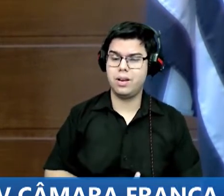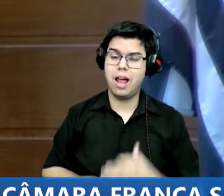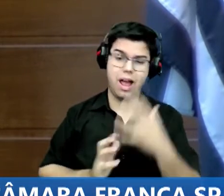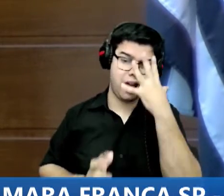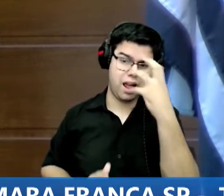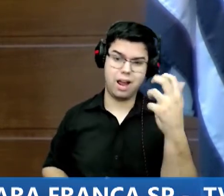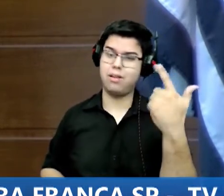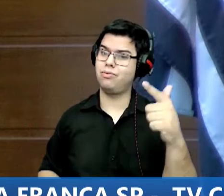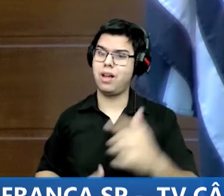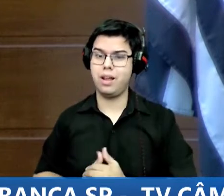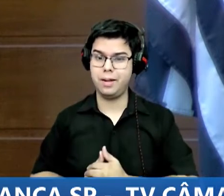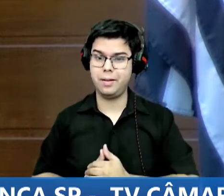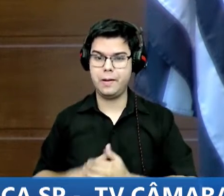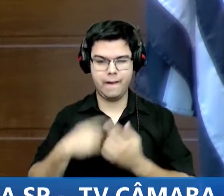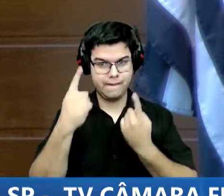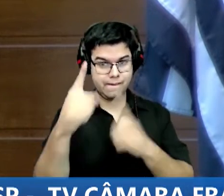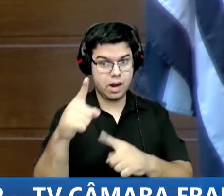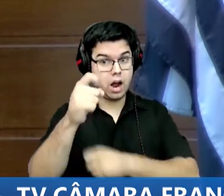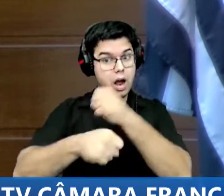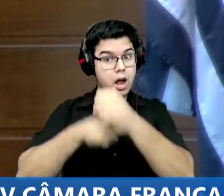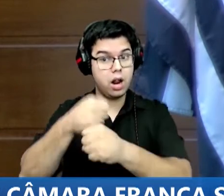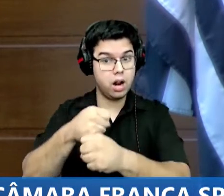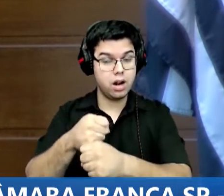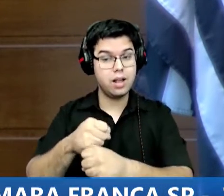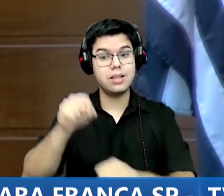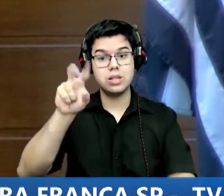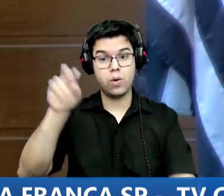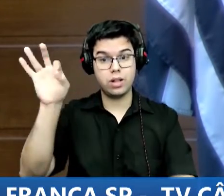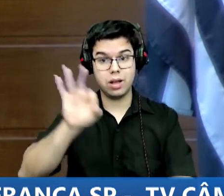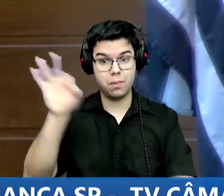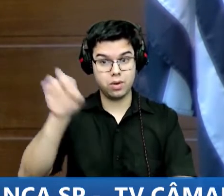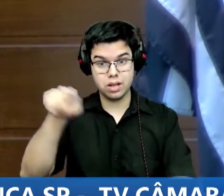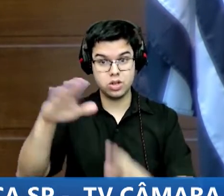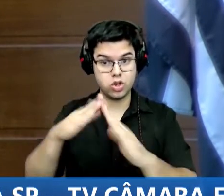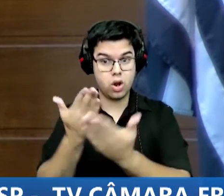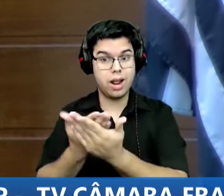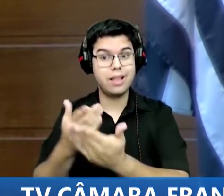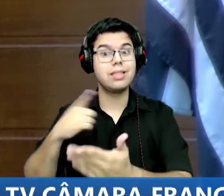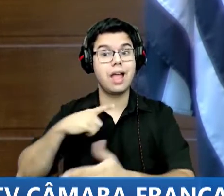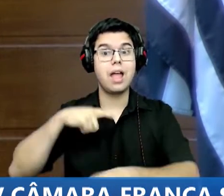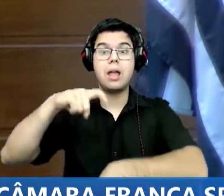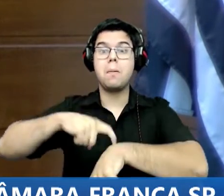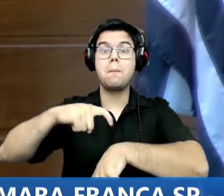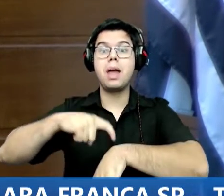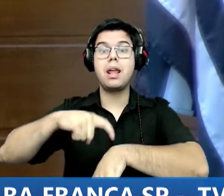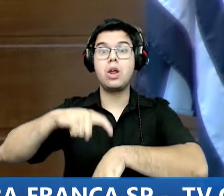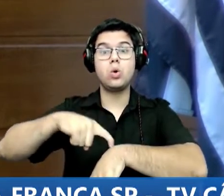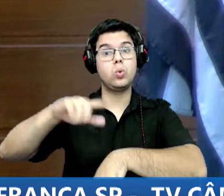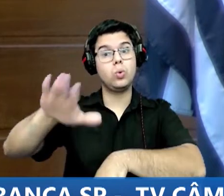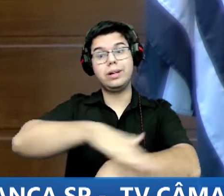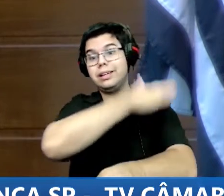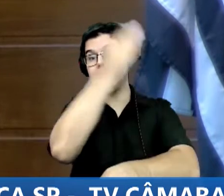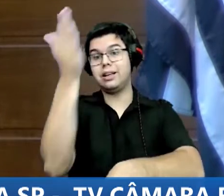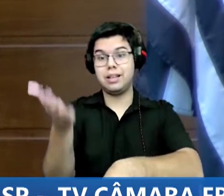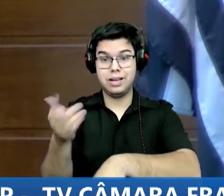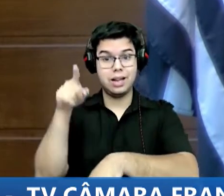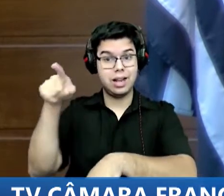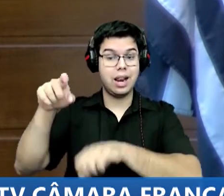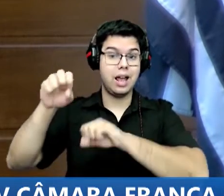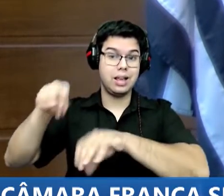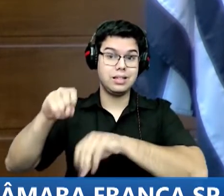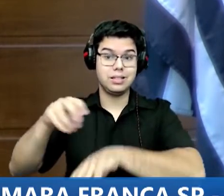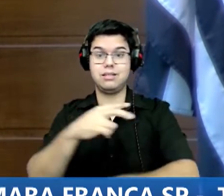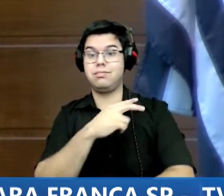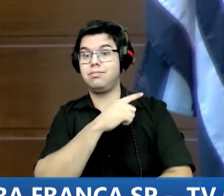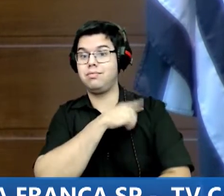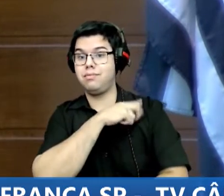que vem, mais de 50% das nossas escolas estarão em período integral para o ensino médio. Eu já escutei de algumas escolas que esses alunos querem